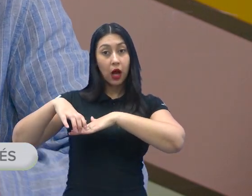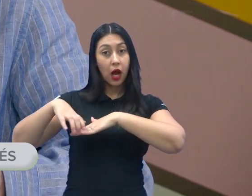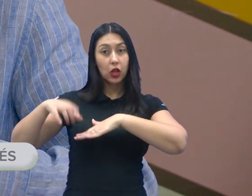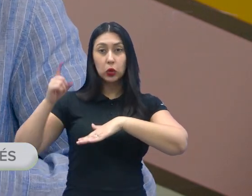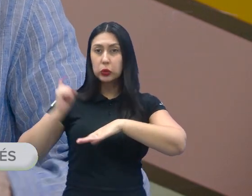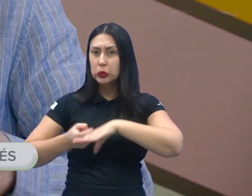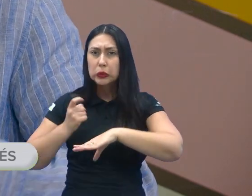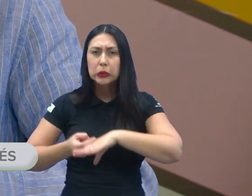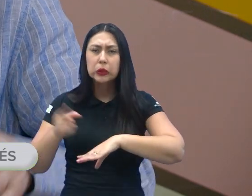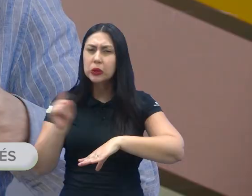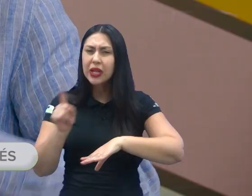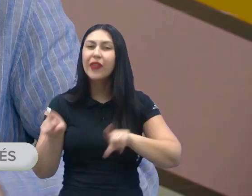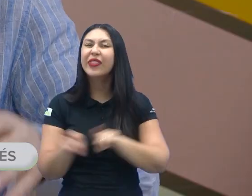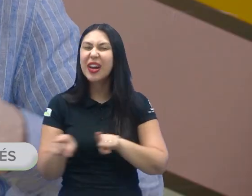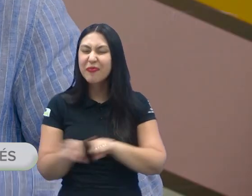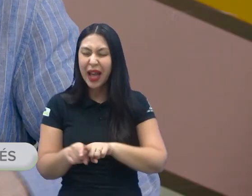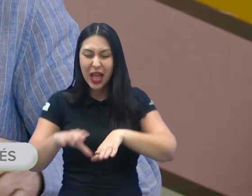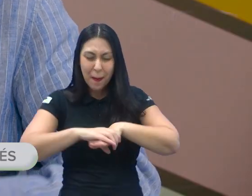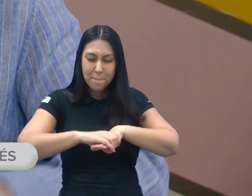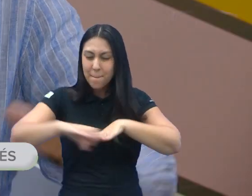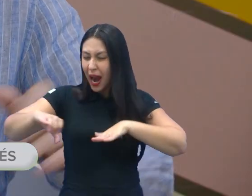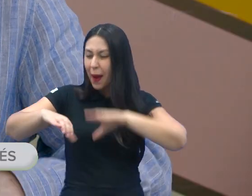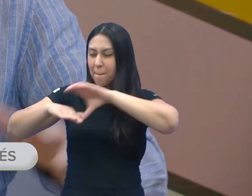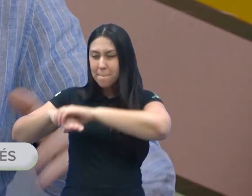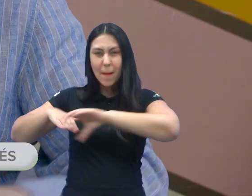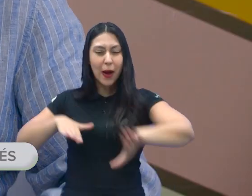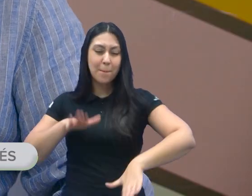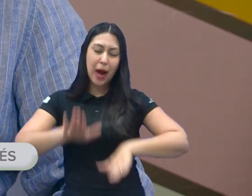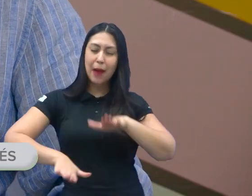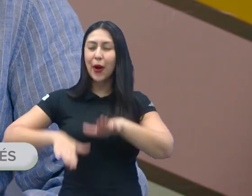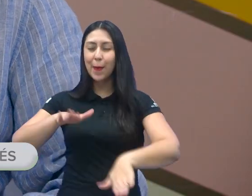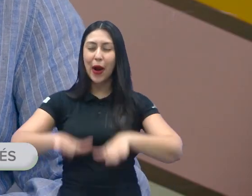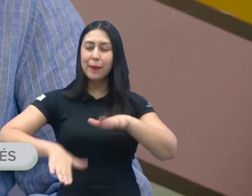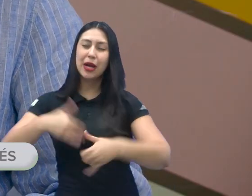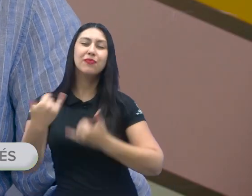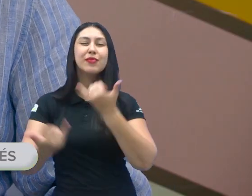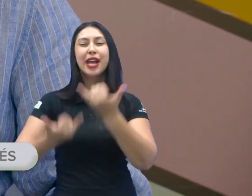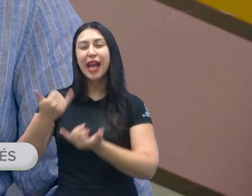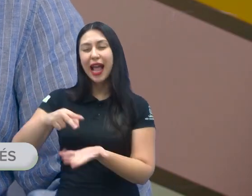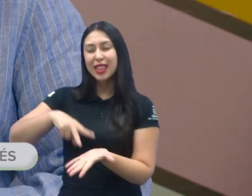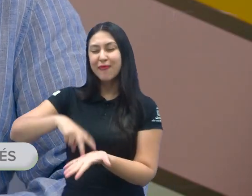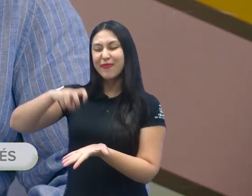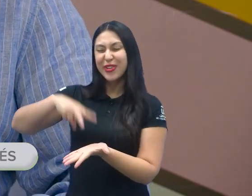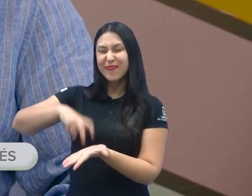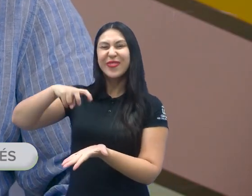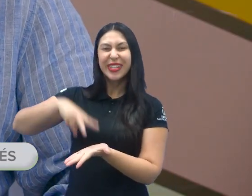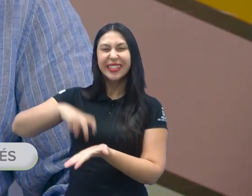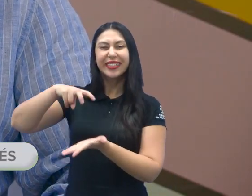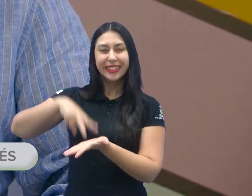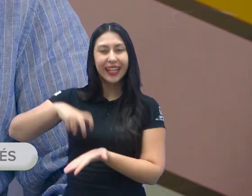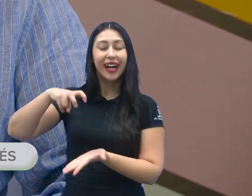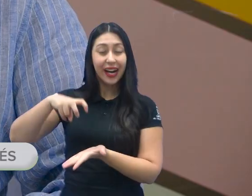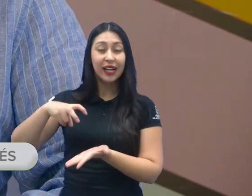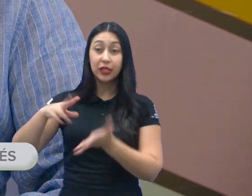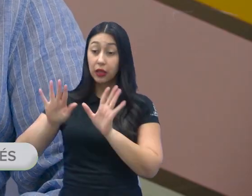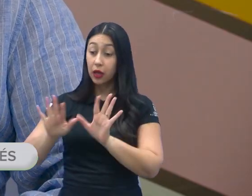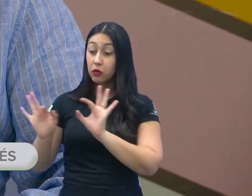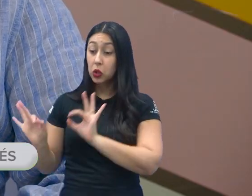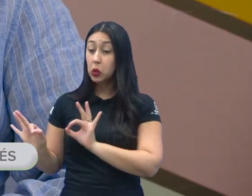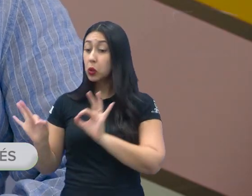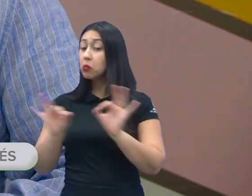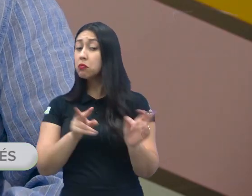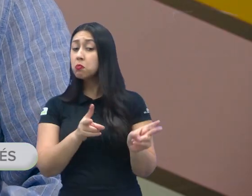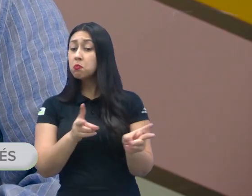Andar descalço, saber se andar descalço, brincar, pular, e vai acompanhando. Se